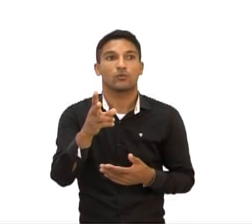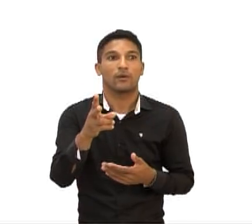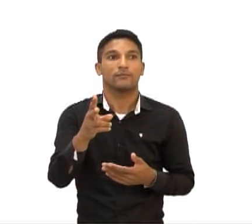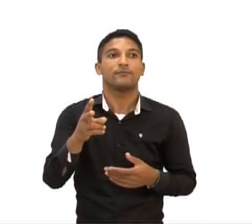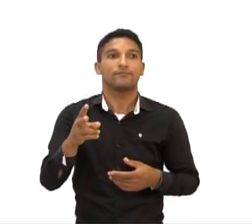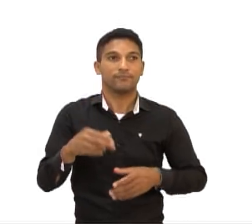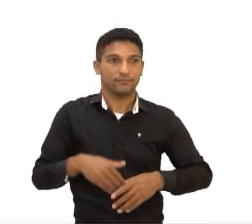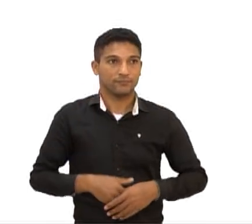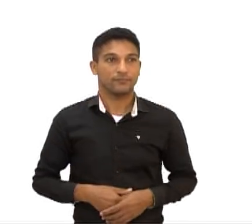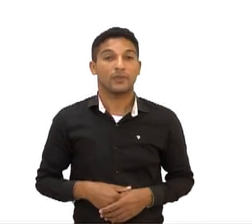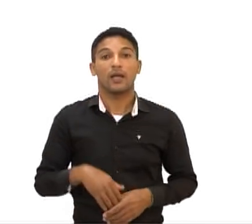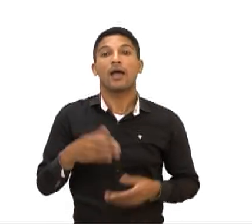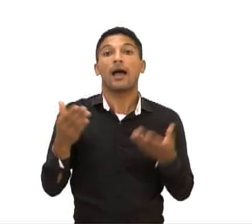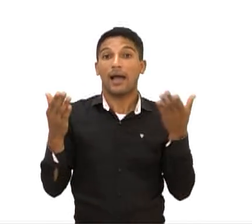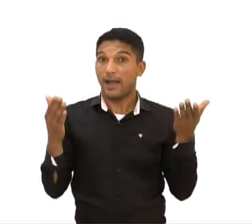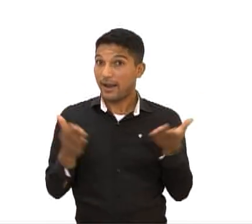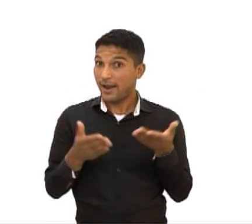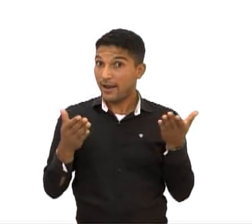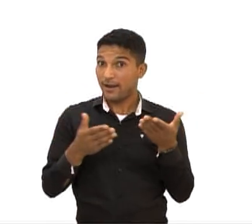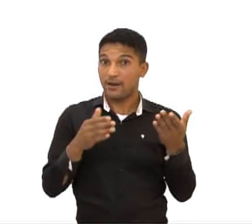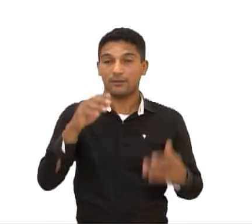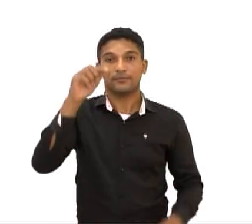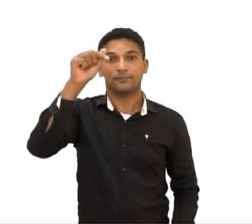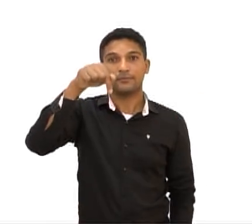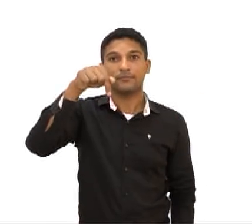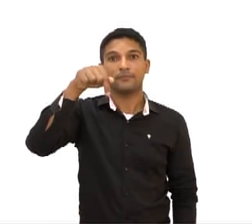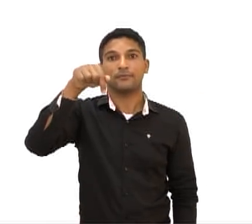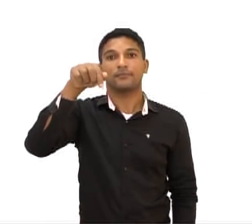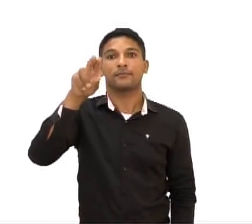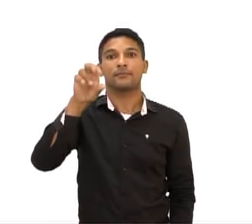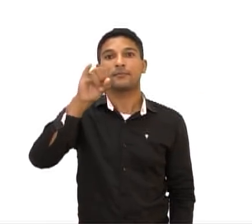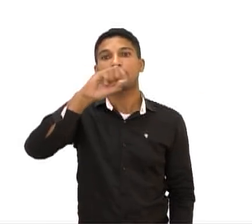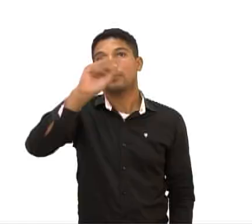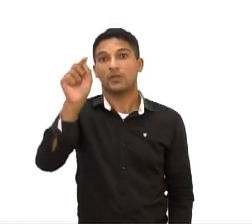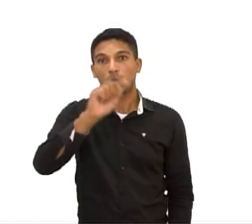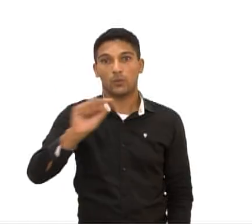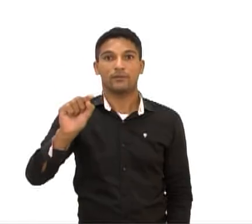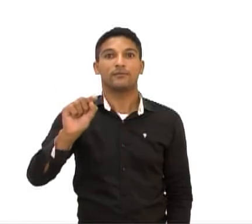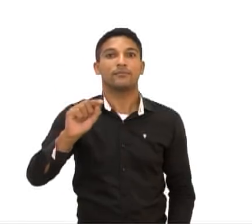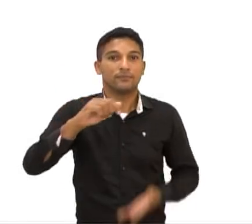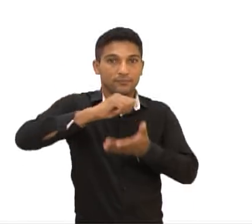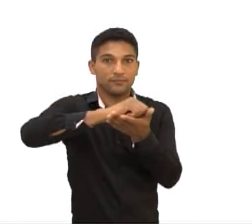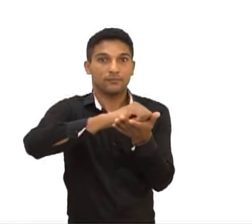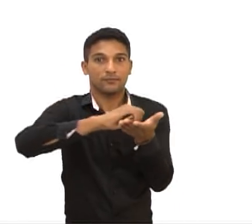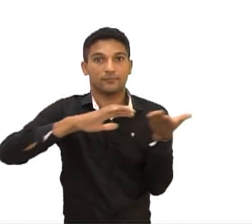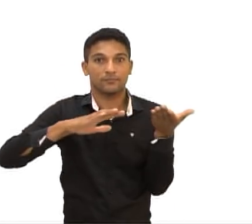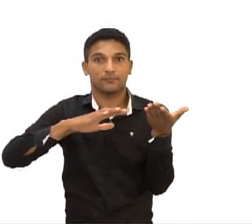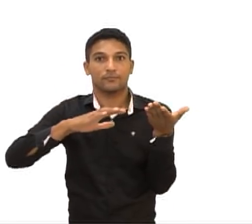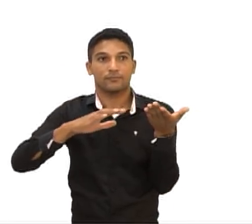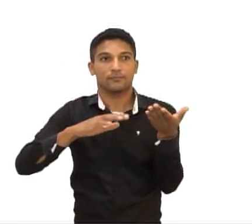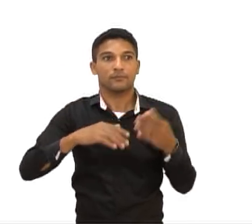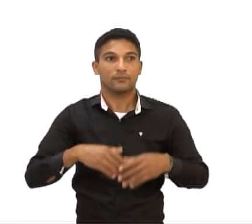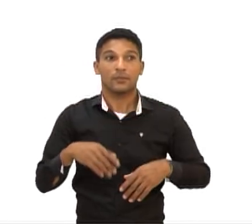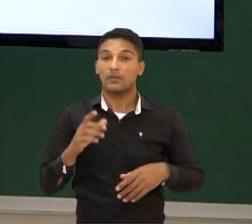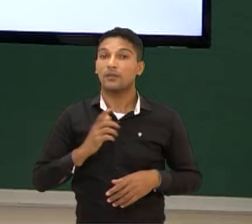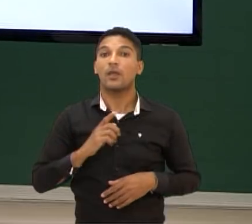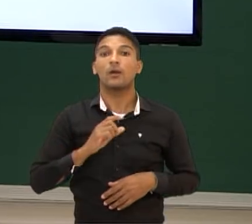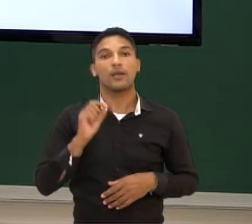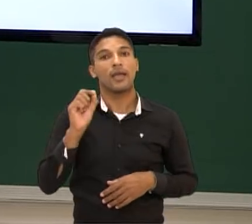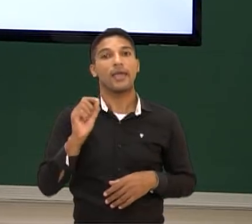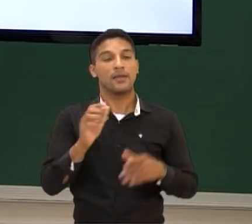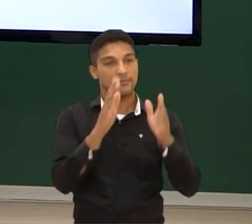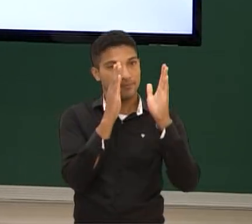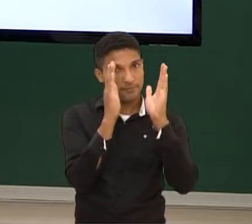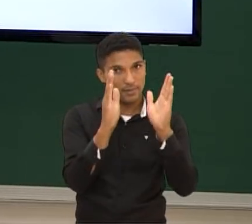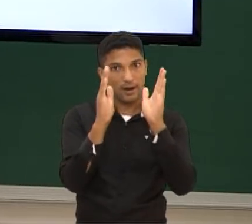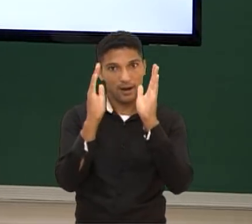ok? Agora, vamos para o nosso próximo exercício, que é um quiz. Ele envolve também a questão das partes